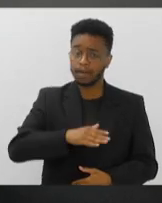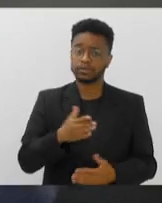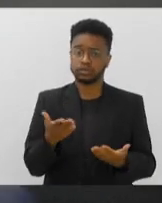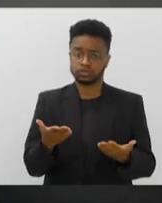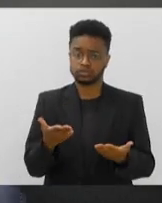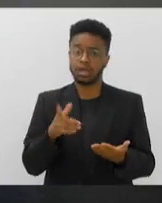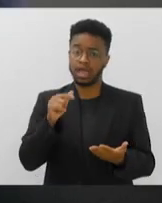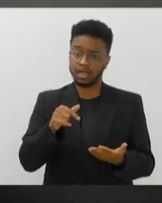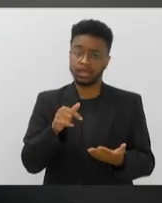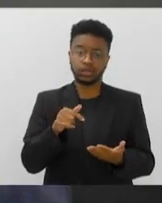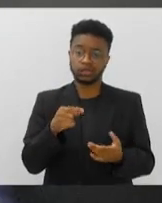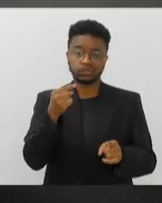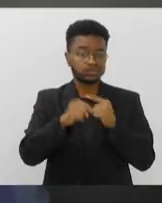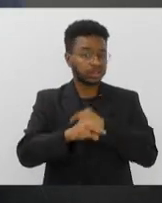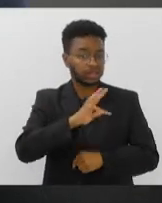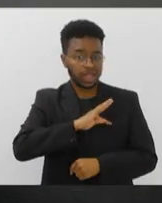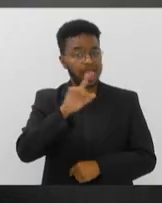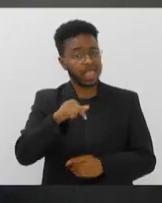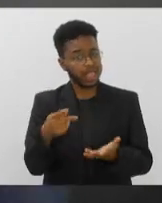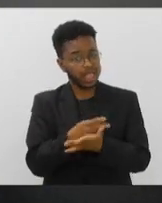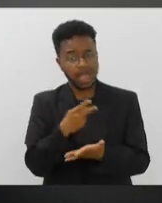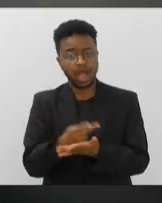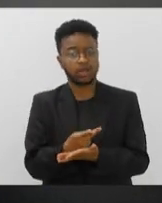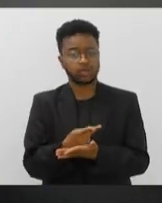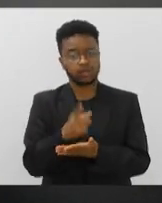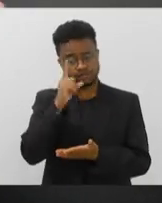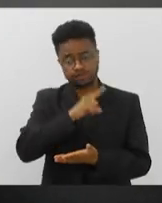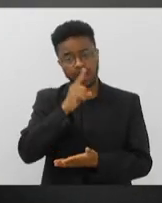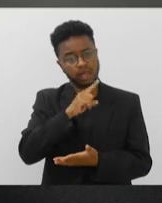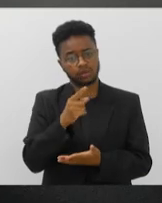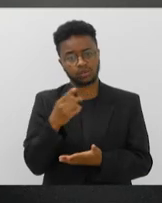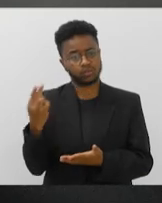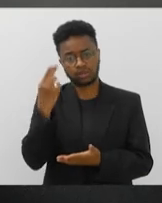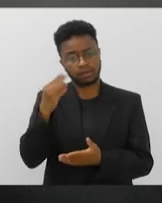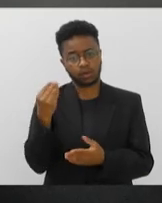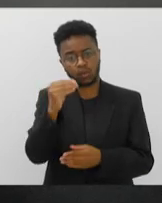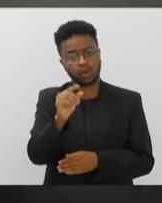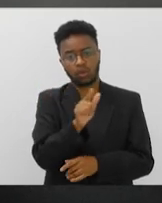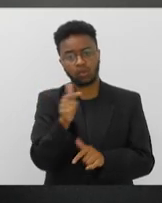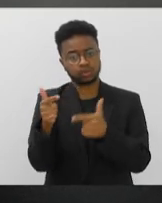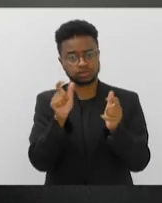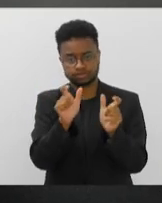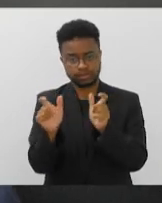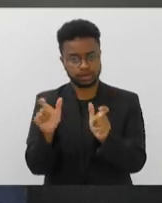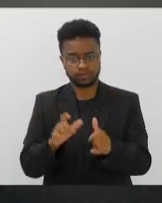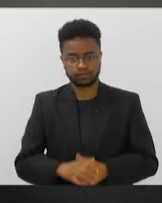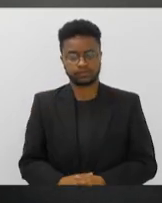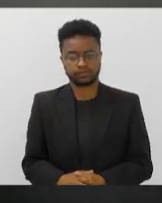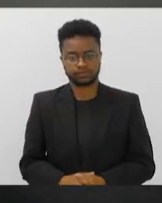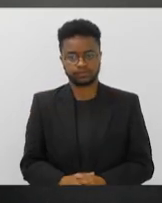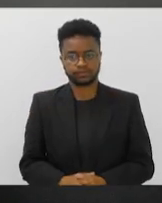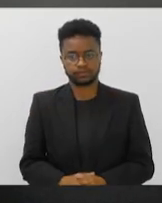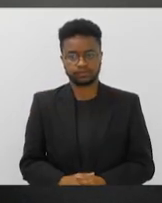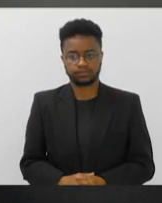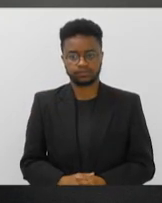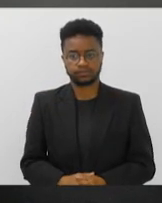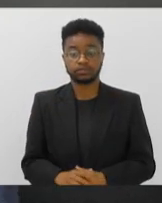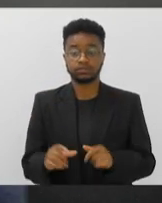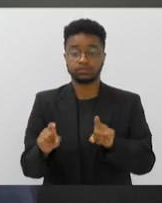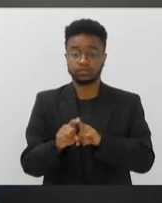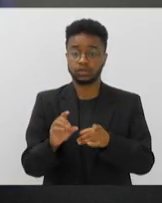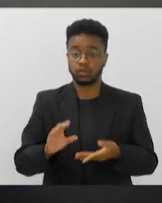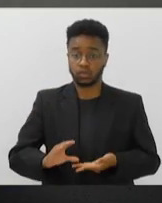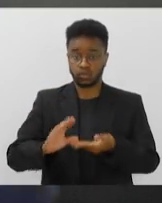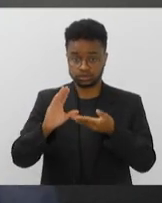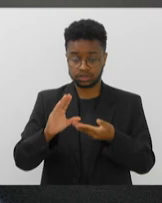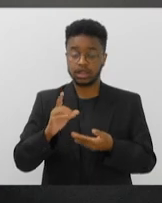éé Isso é errado isso é incompetente não tem como classificar de outra forma e um conselho que